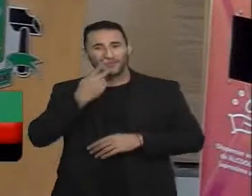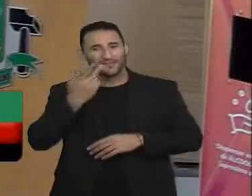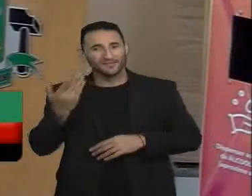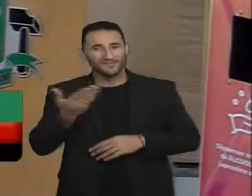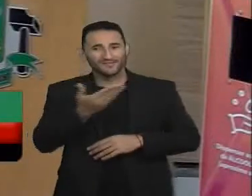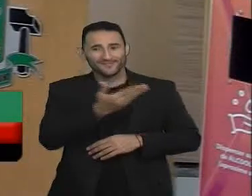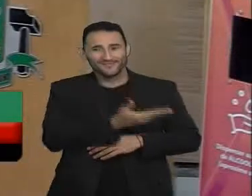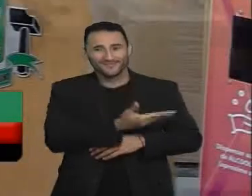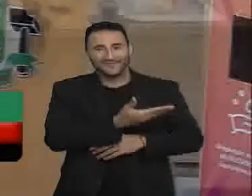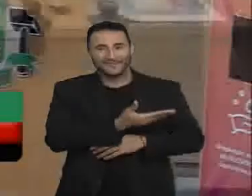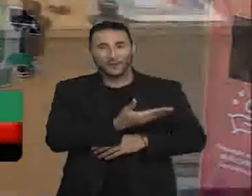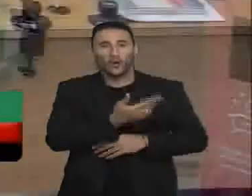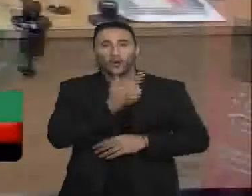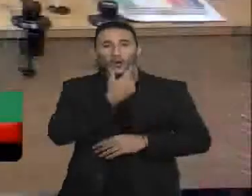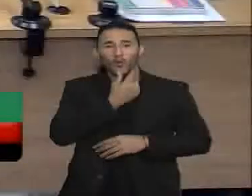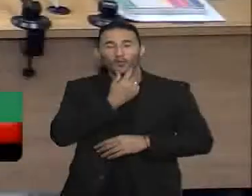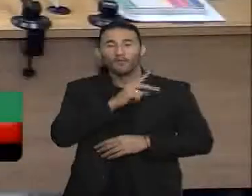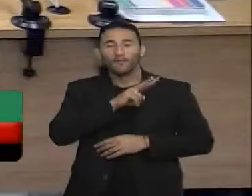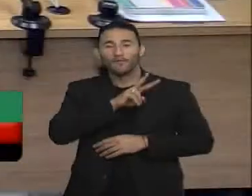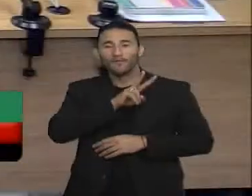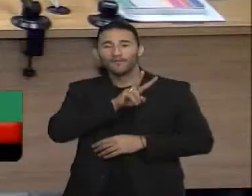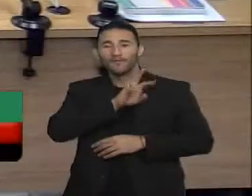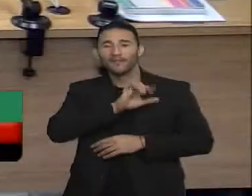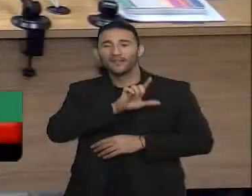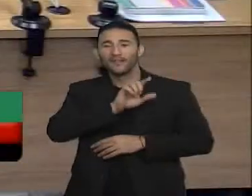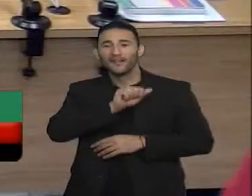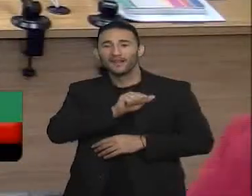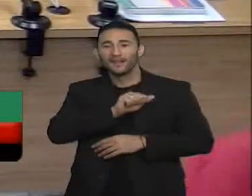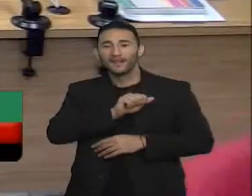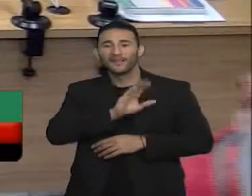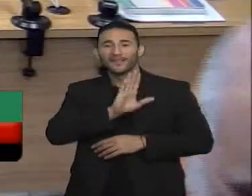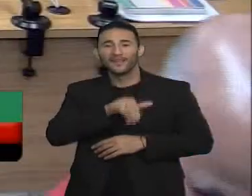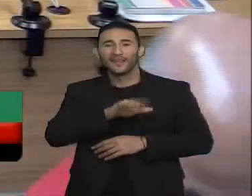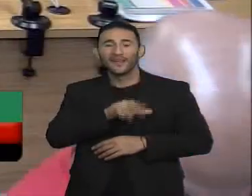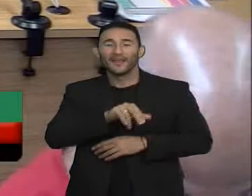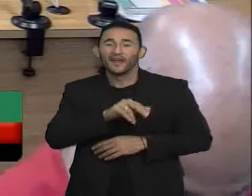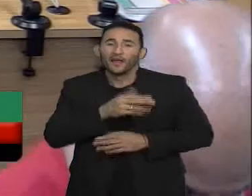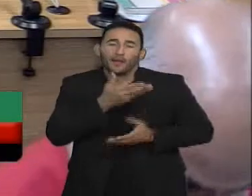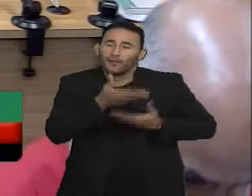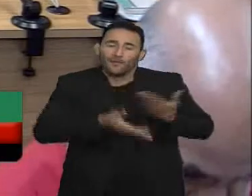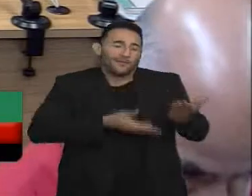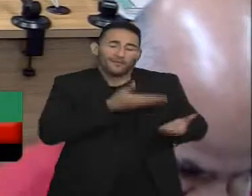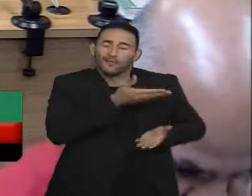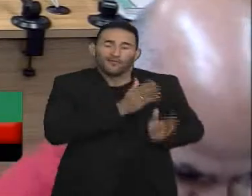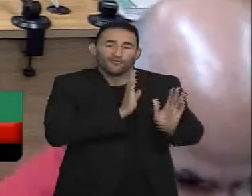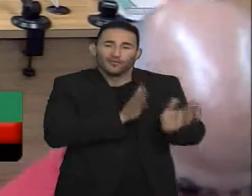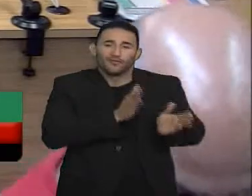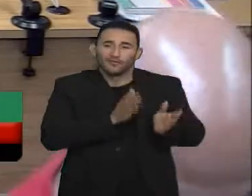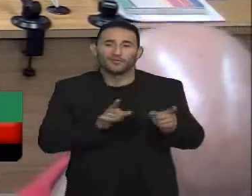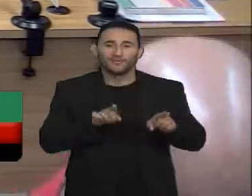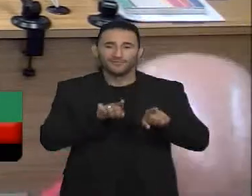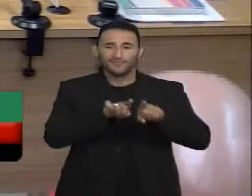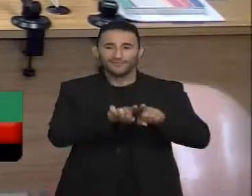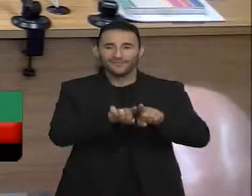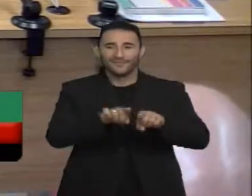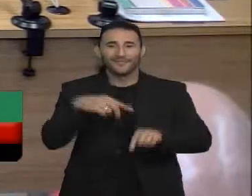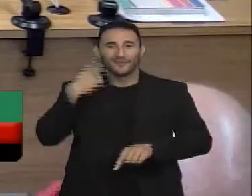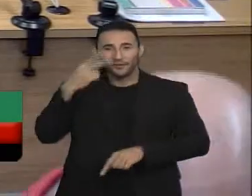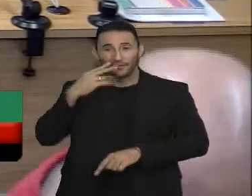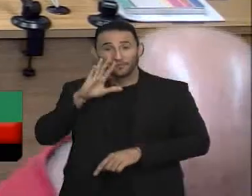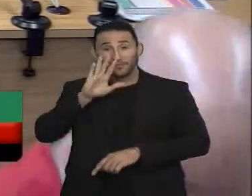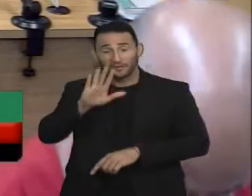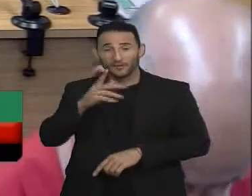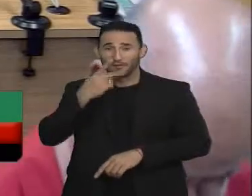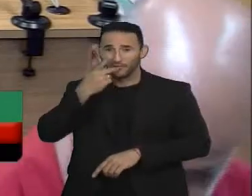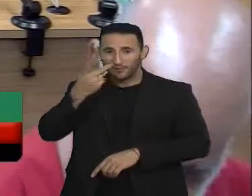aqui pro Vilela, mas é o trato que nós fazemos com os pares vereadores, mas seja